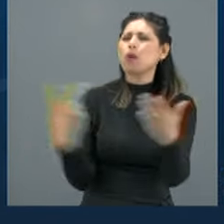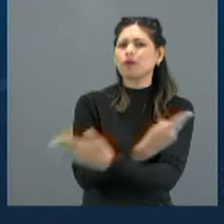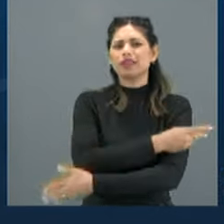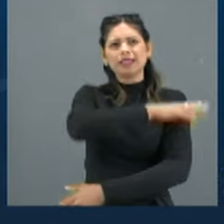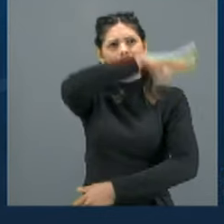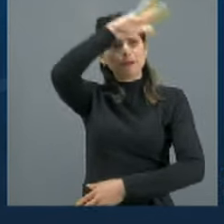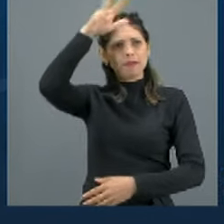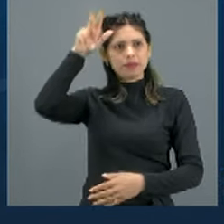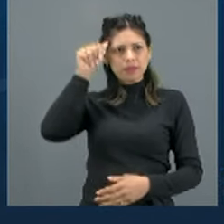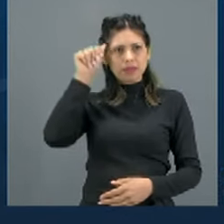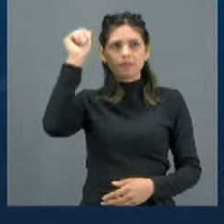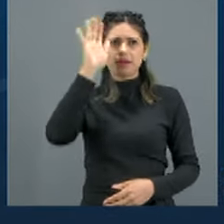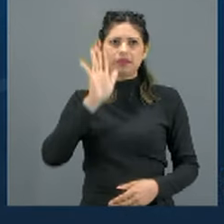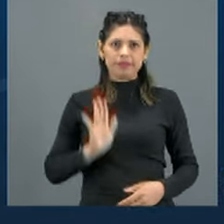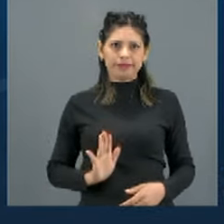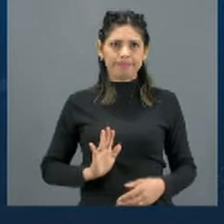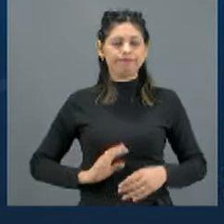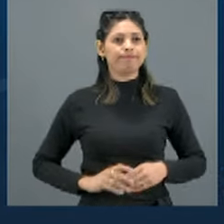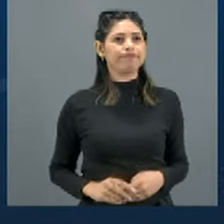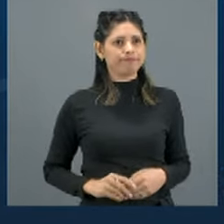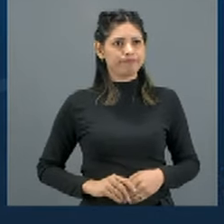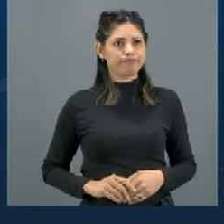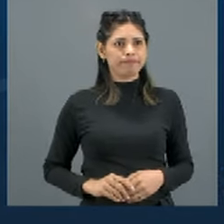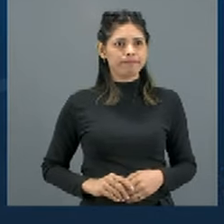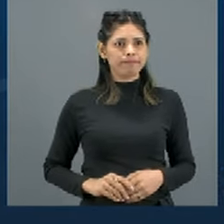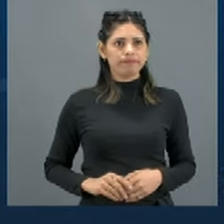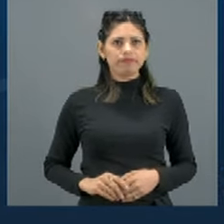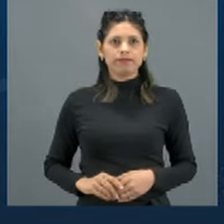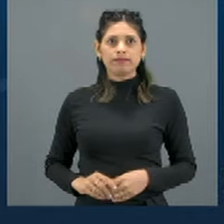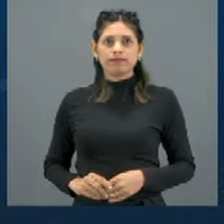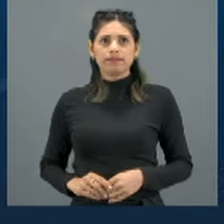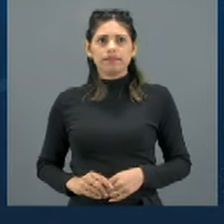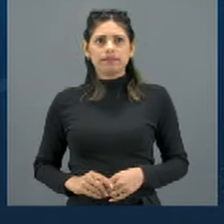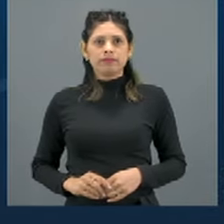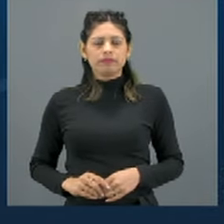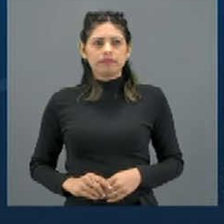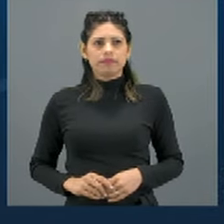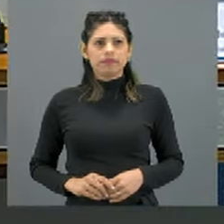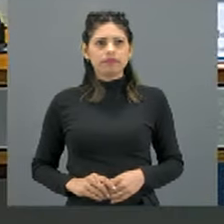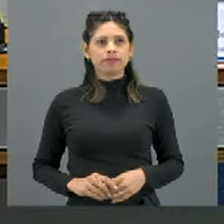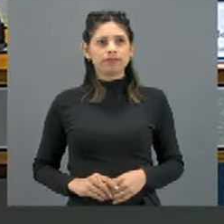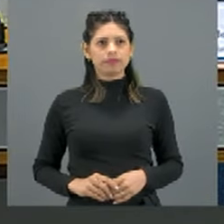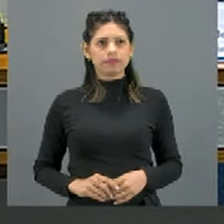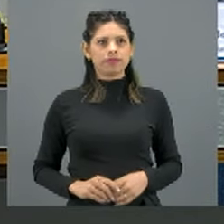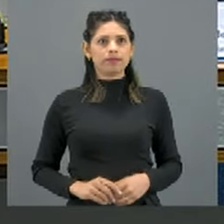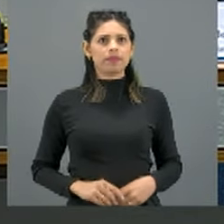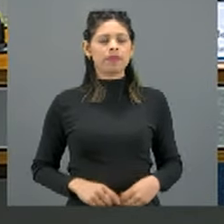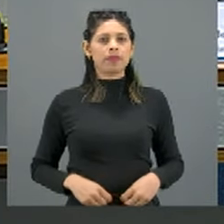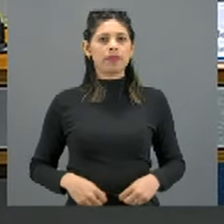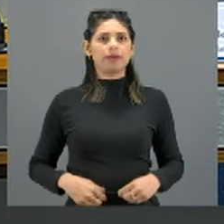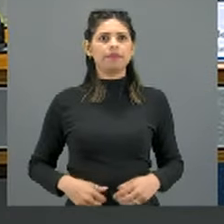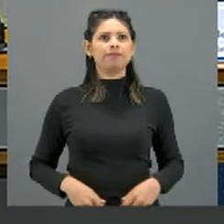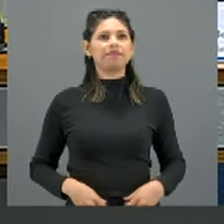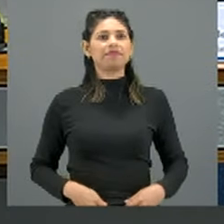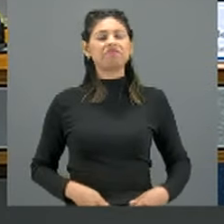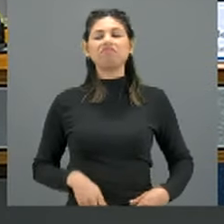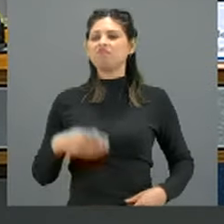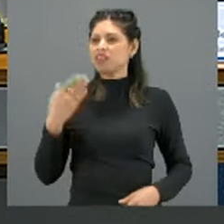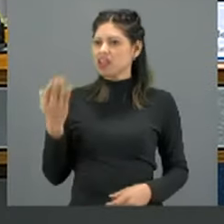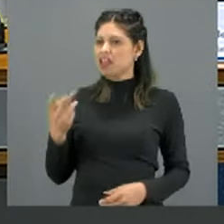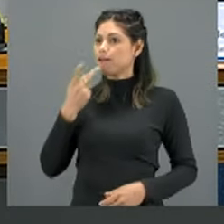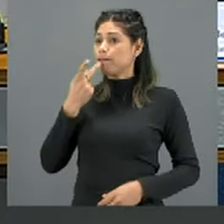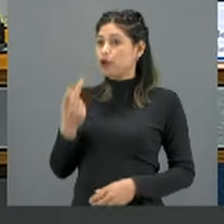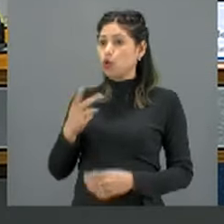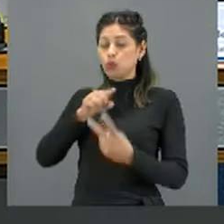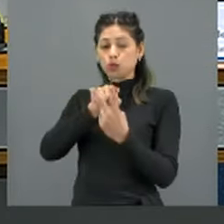brasileira? Quinto movimento. O nosso mestre Aldo Rebelo falou duas coisas aí,